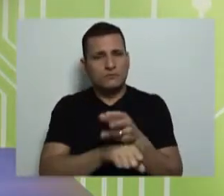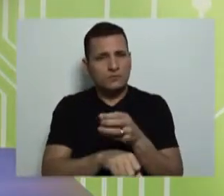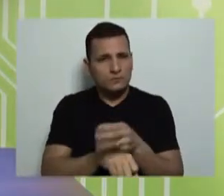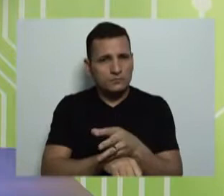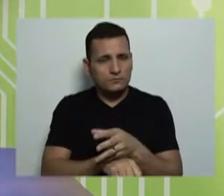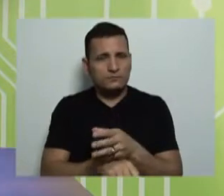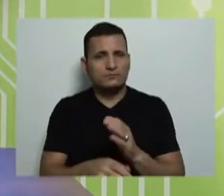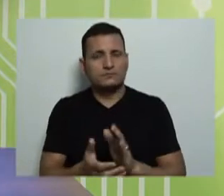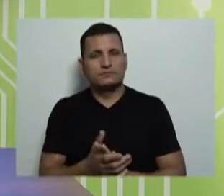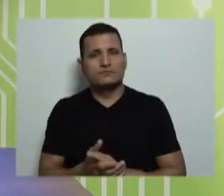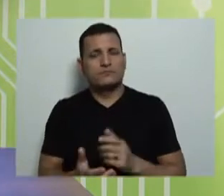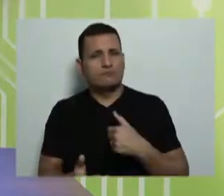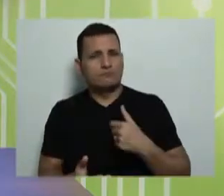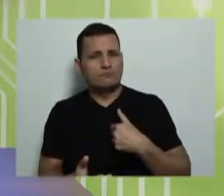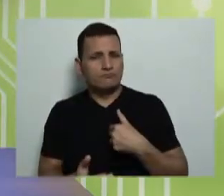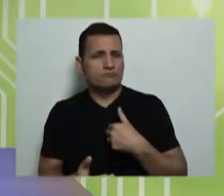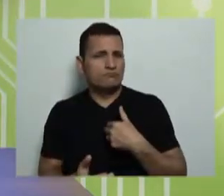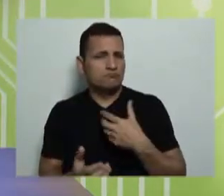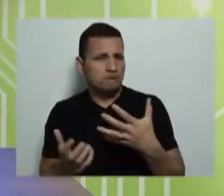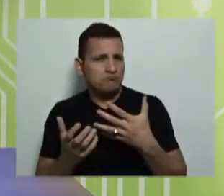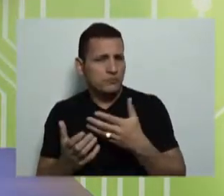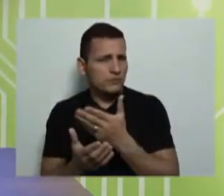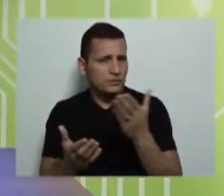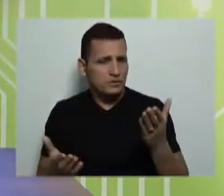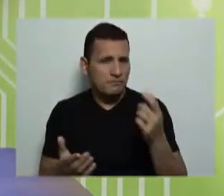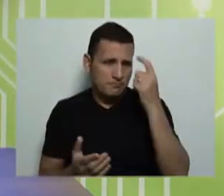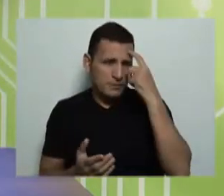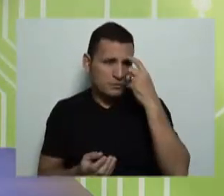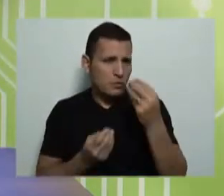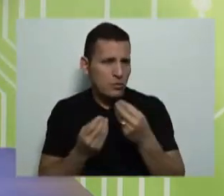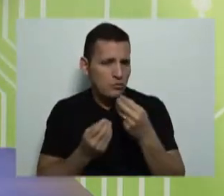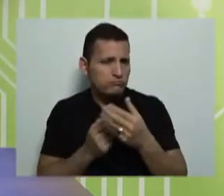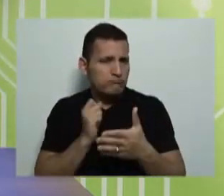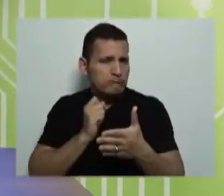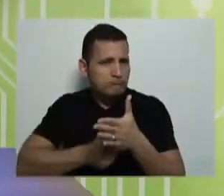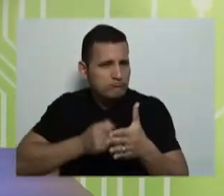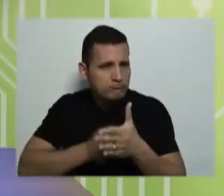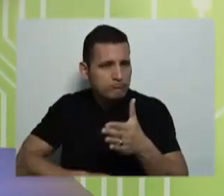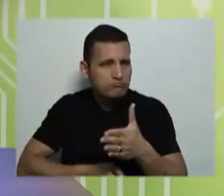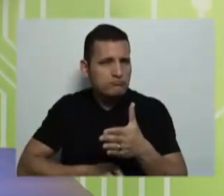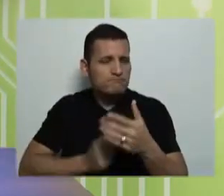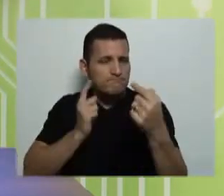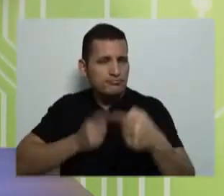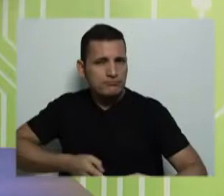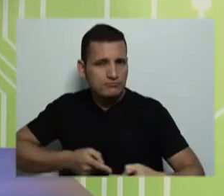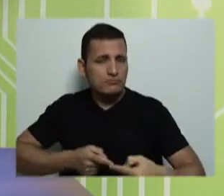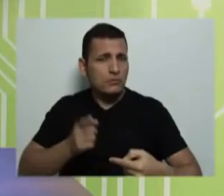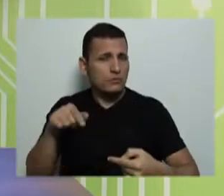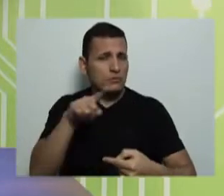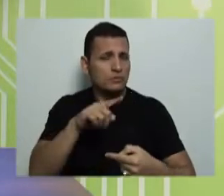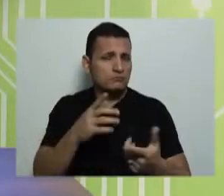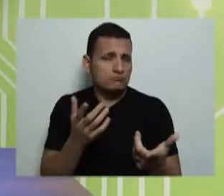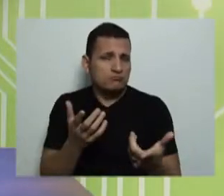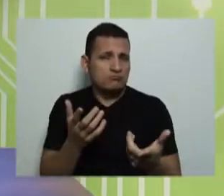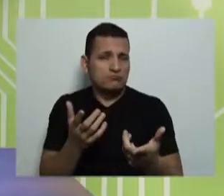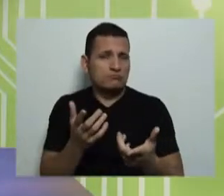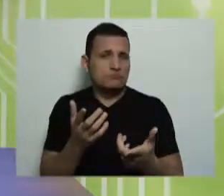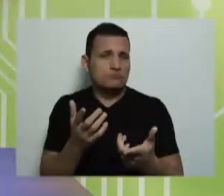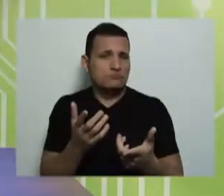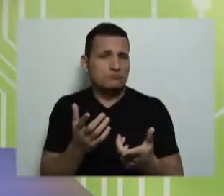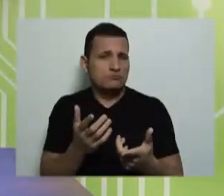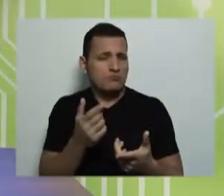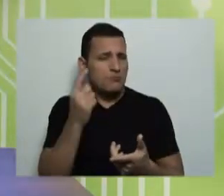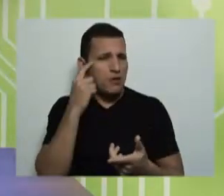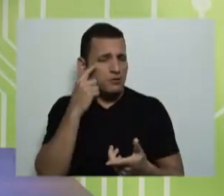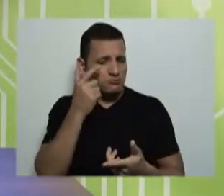vocês encarassem essas orientações como um desafio, como algo em que vocês vão estar se